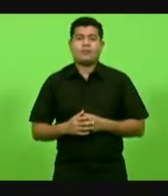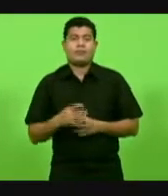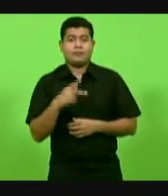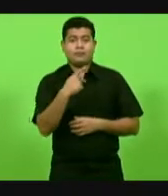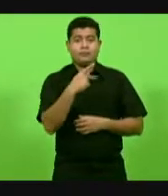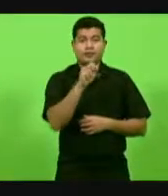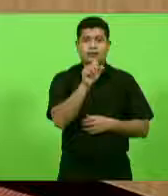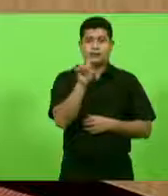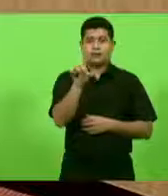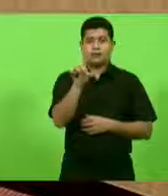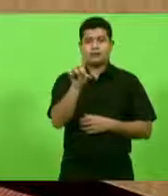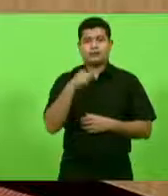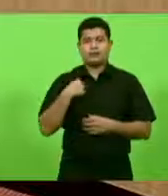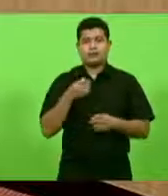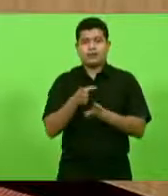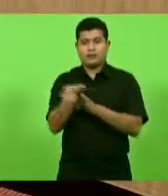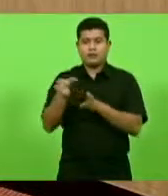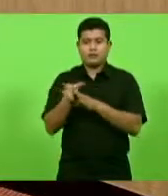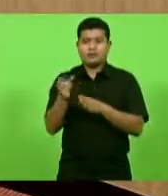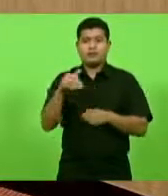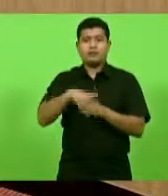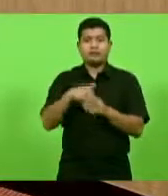PSD encaminha voto 1.